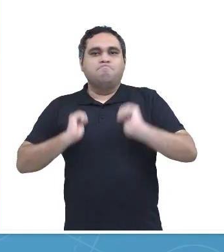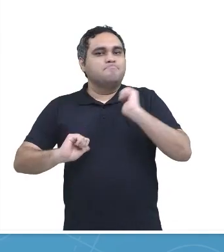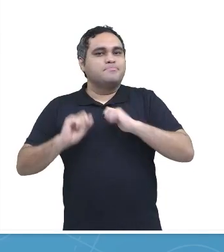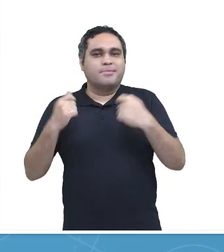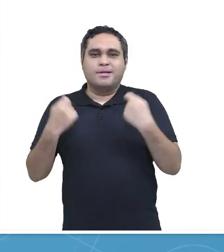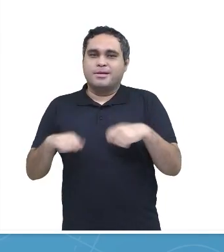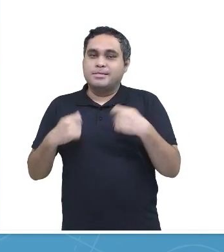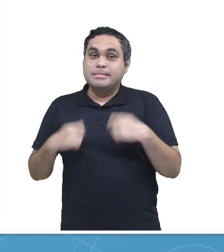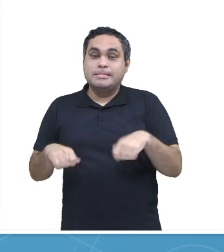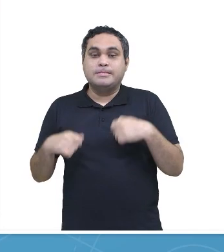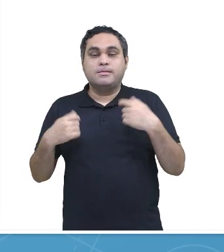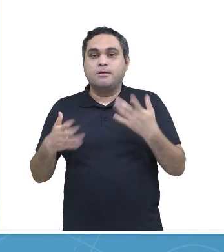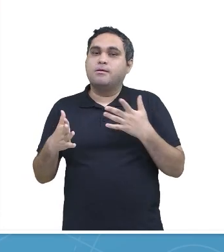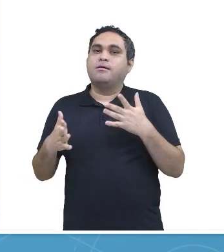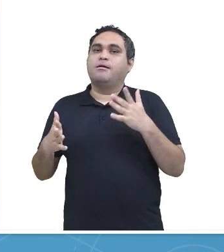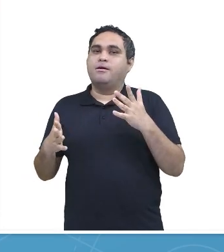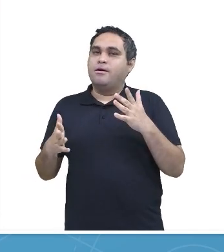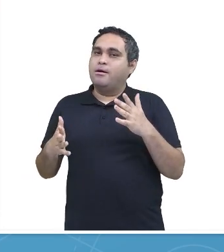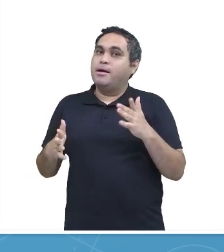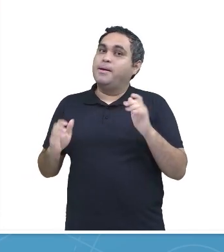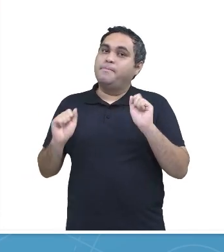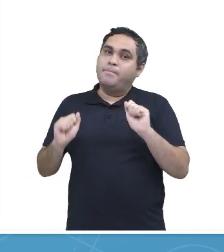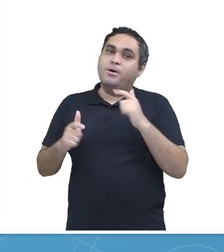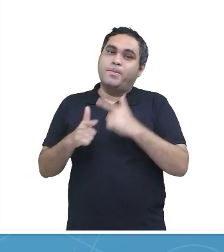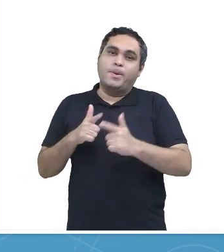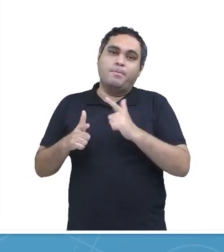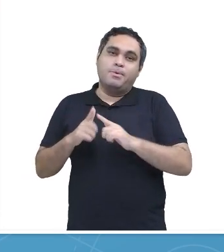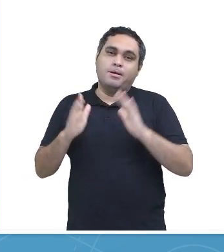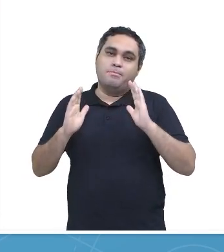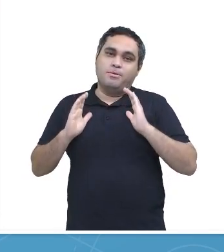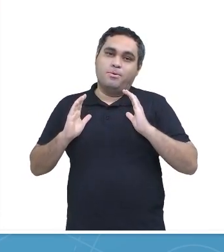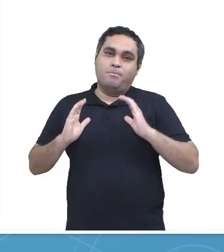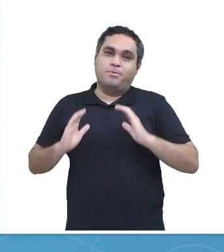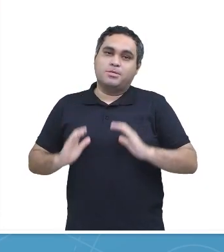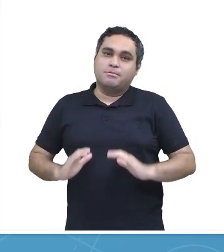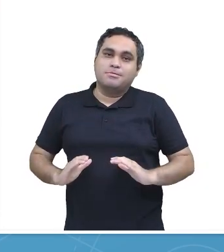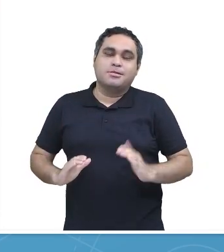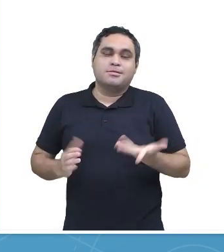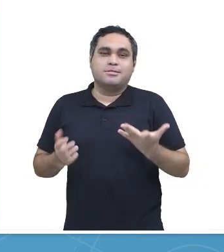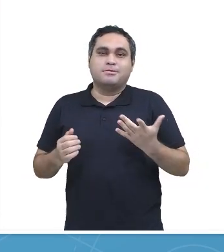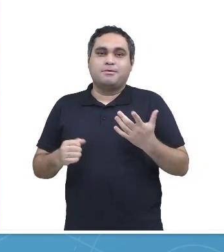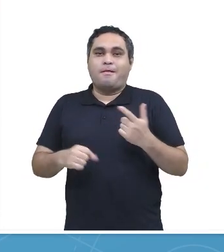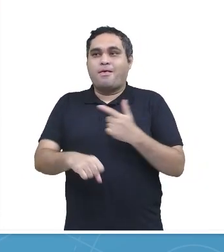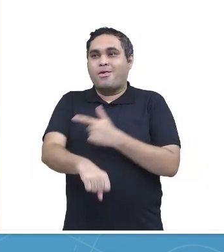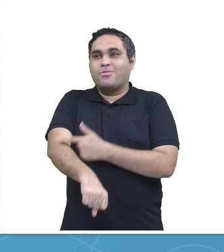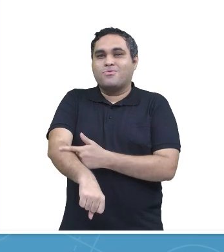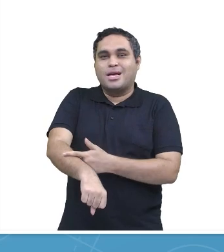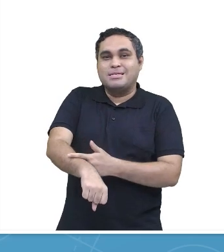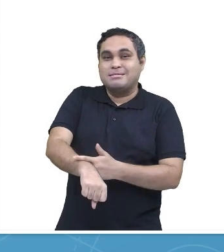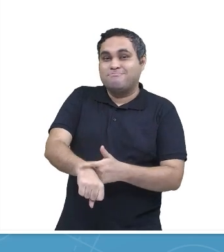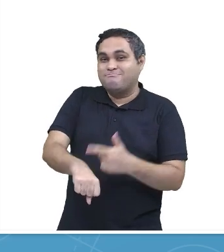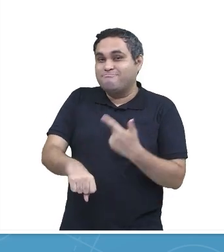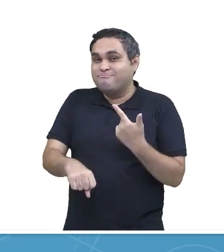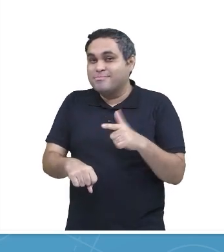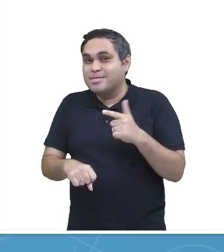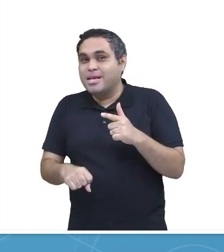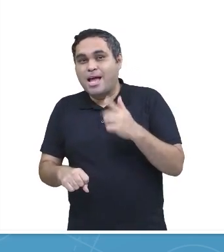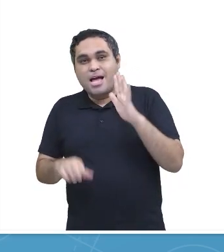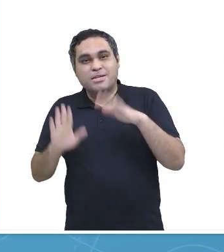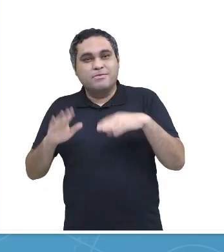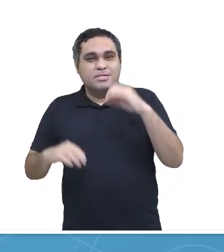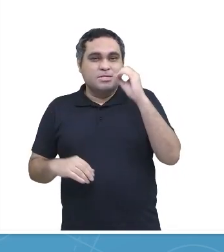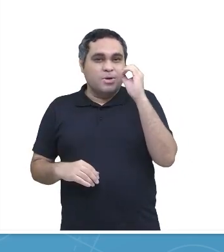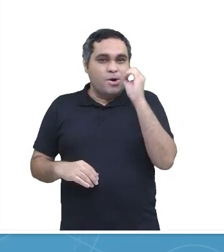gerando problemas de comportamento, às vezes uma certa agressividade, né? Então é algo